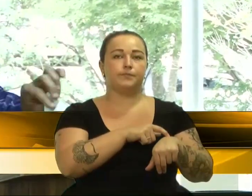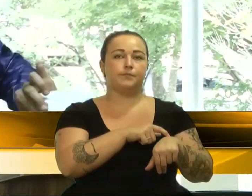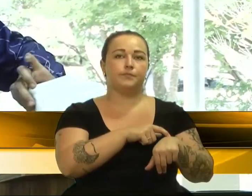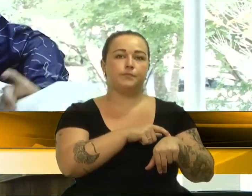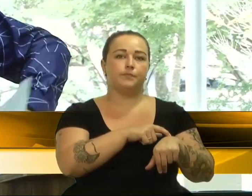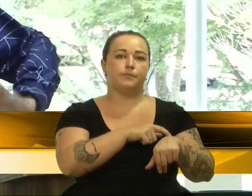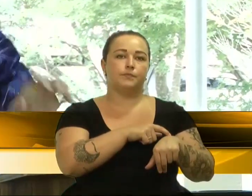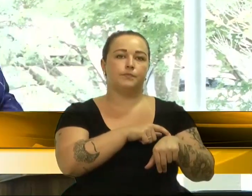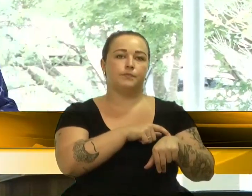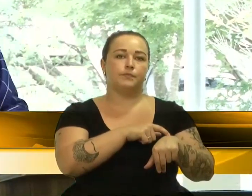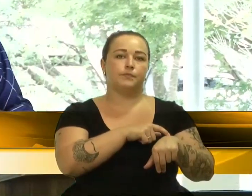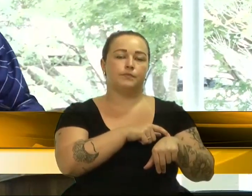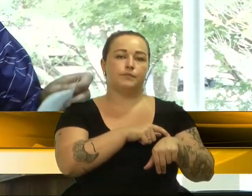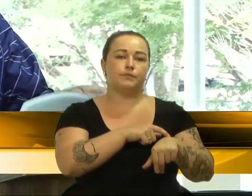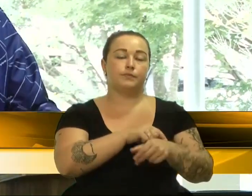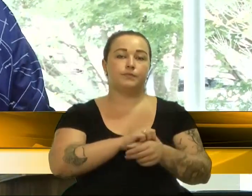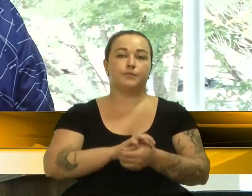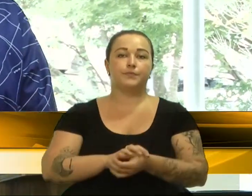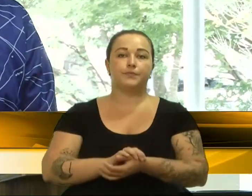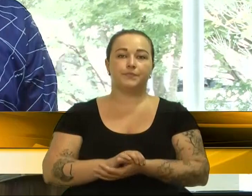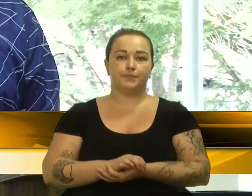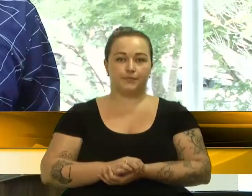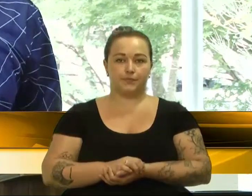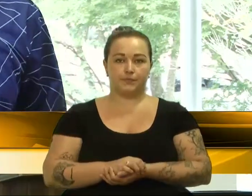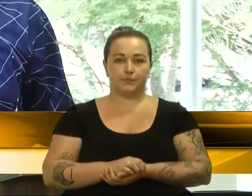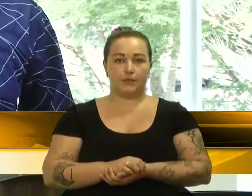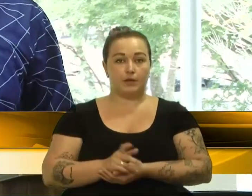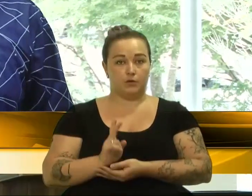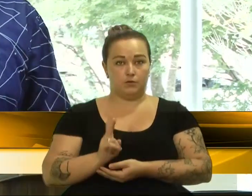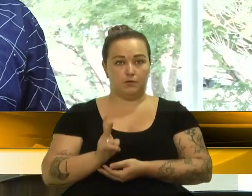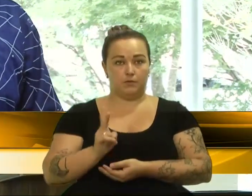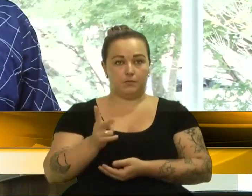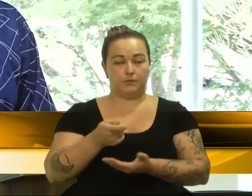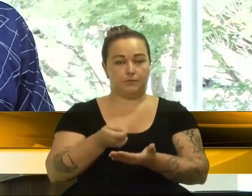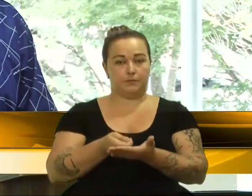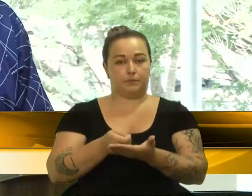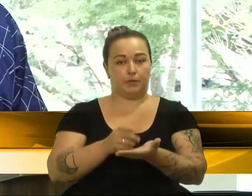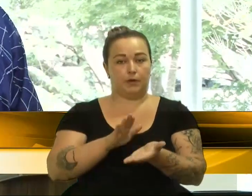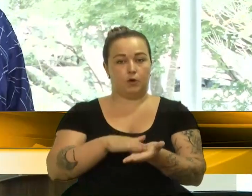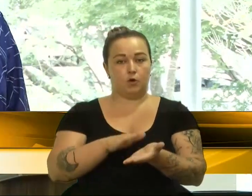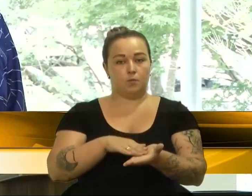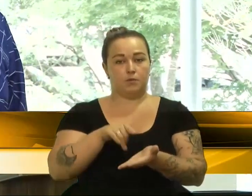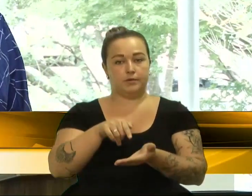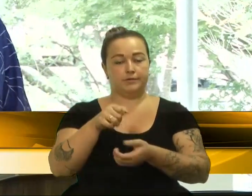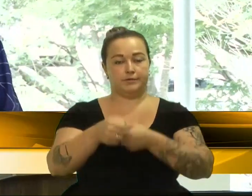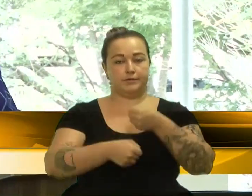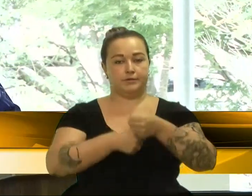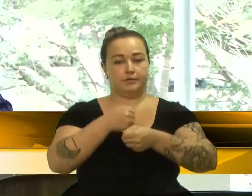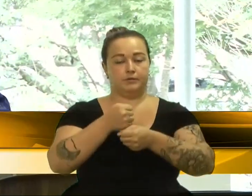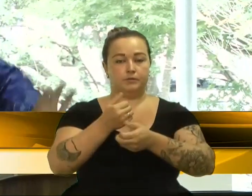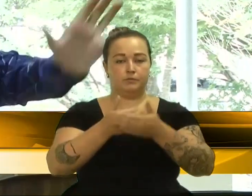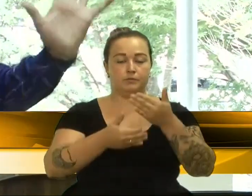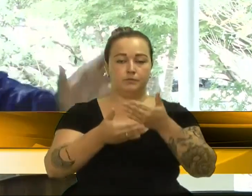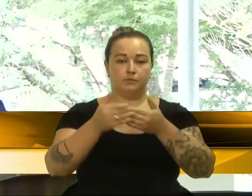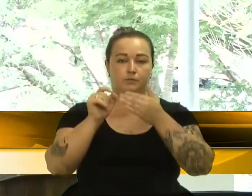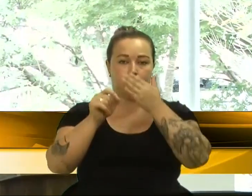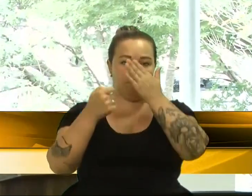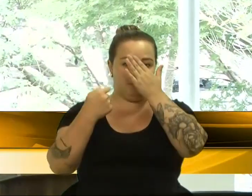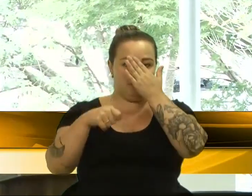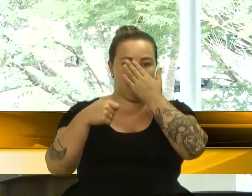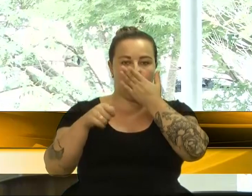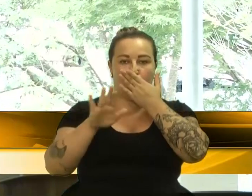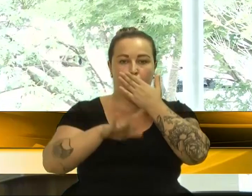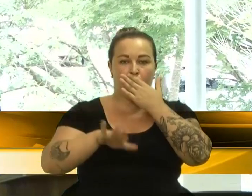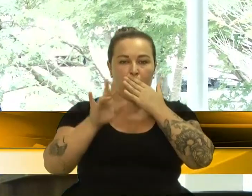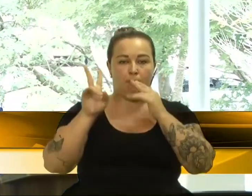pela me estender um pouco do espaço, e iremos continuar cobrando neste ano todas as demandas que nós precisamos quando se fala em